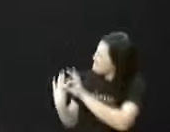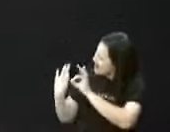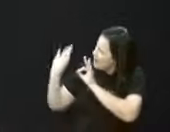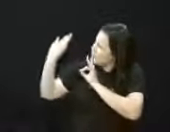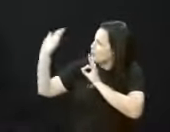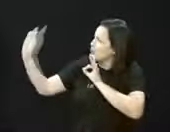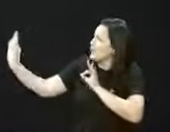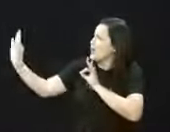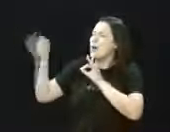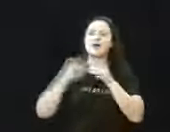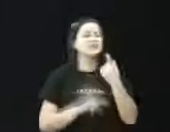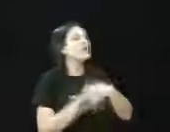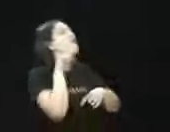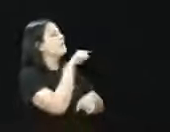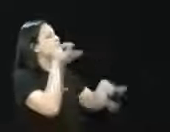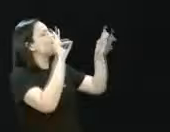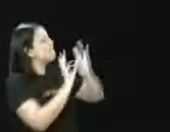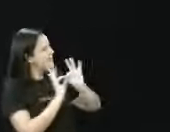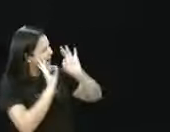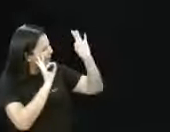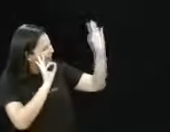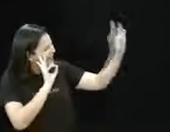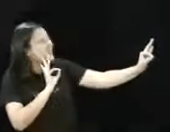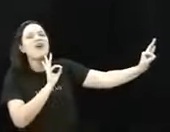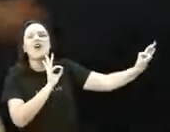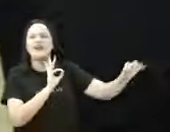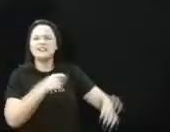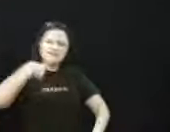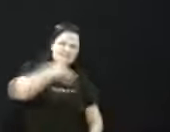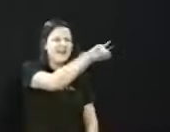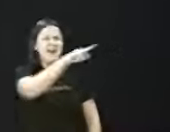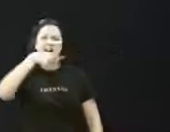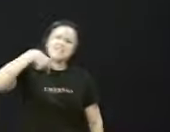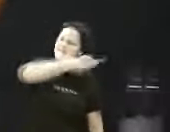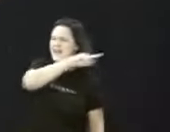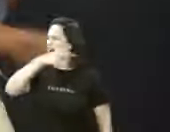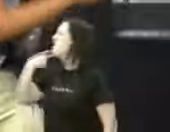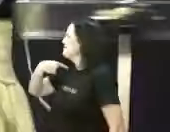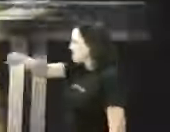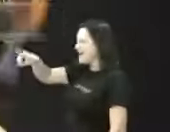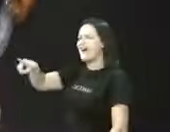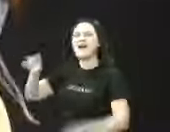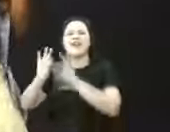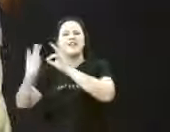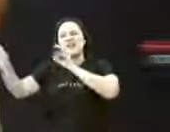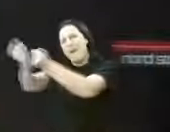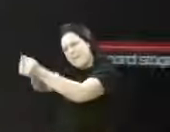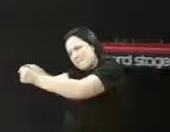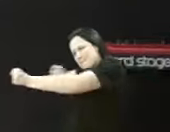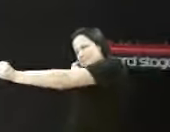vai chegar mais longe do que você imagina. Vai, flecha, vai, flecha,